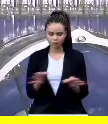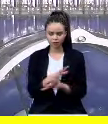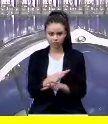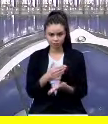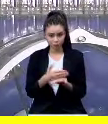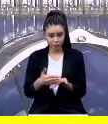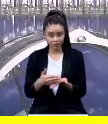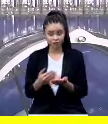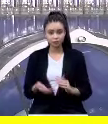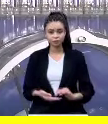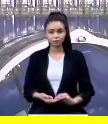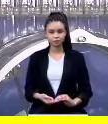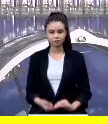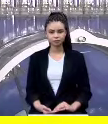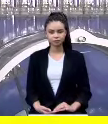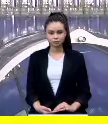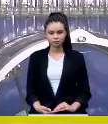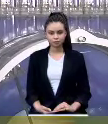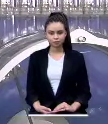começar?